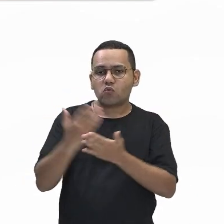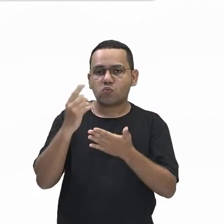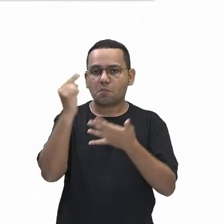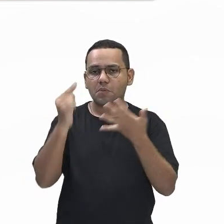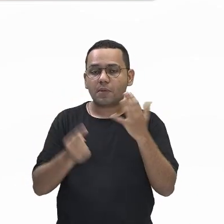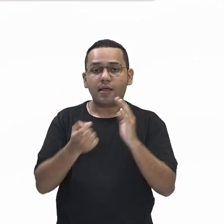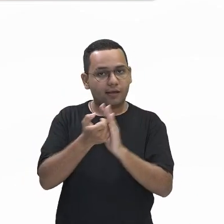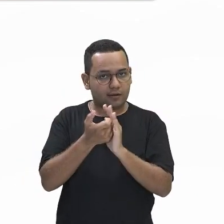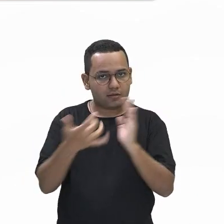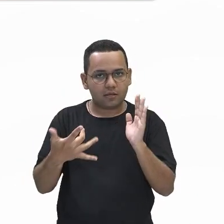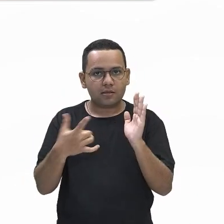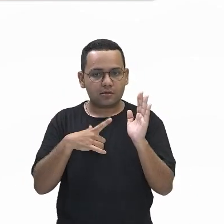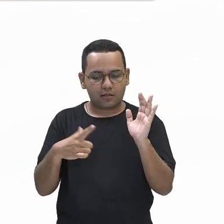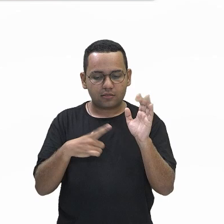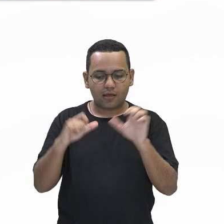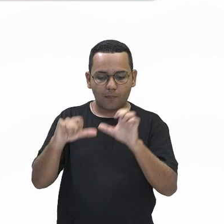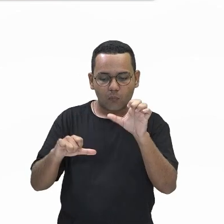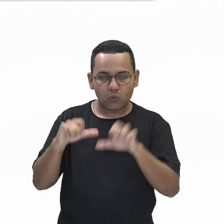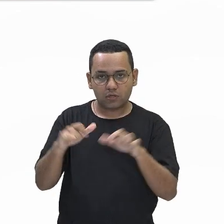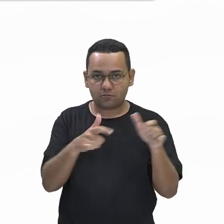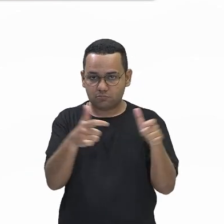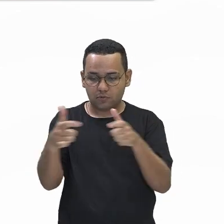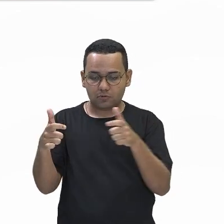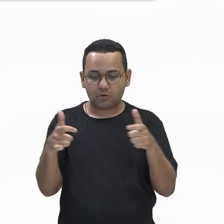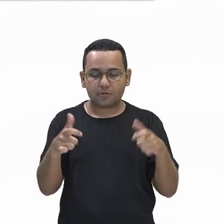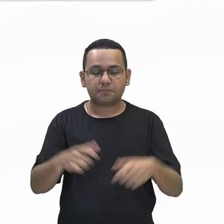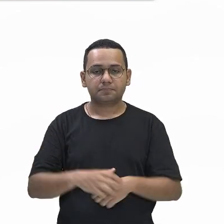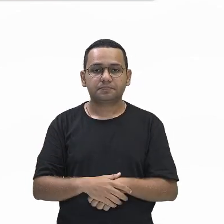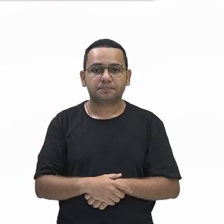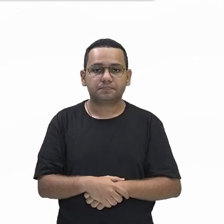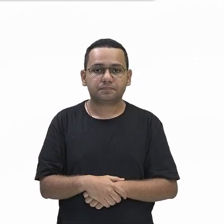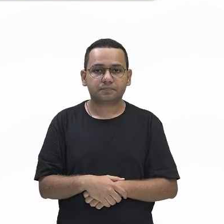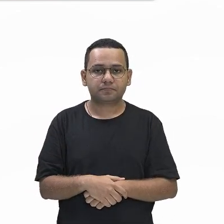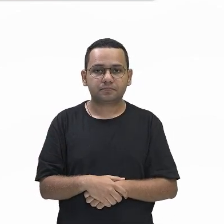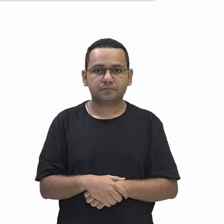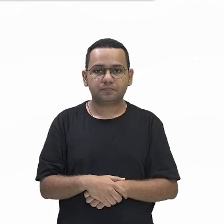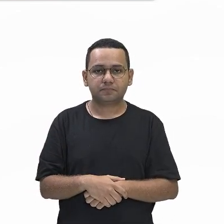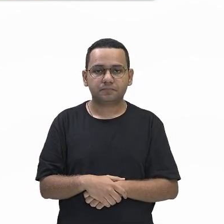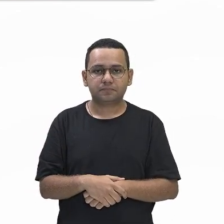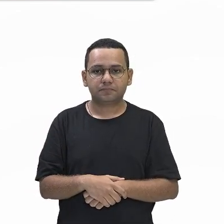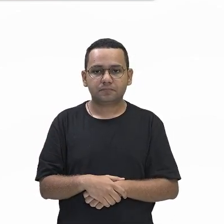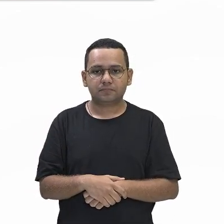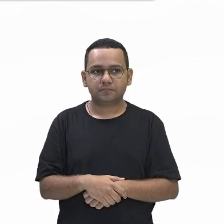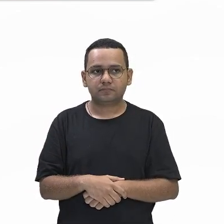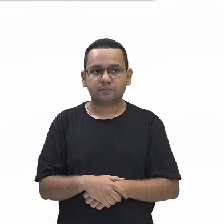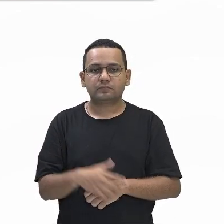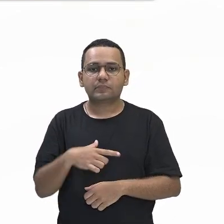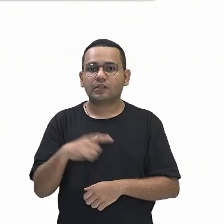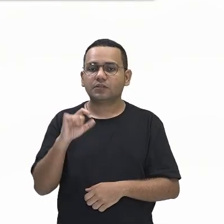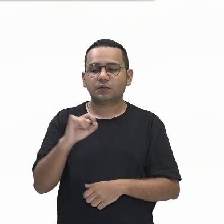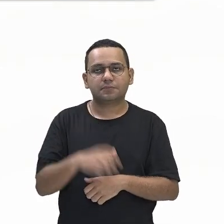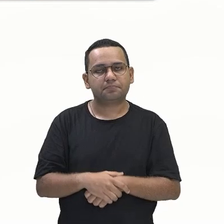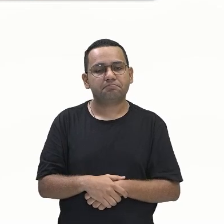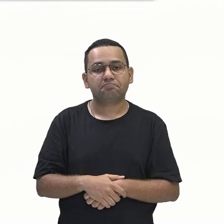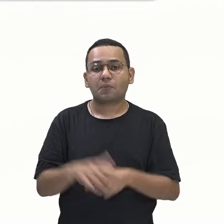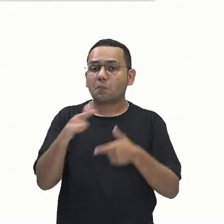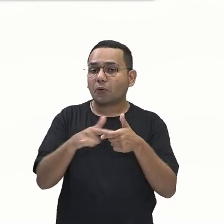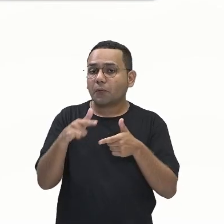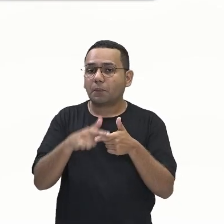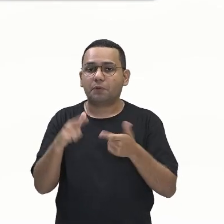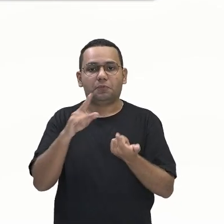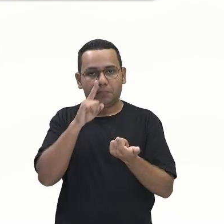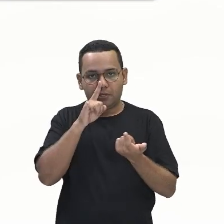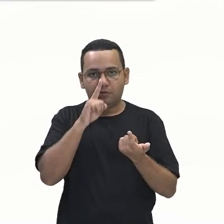têm uma alteração no ambiente que começa a causar prejuízos, e assim nós